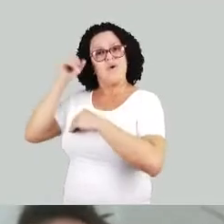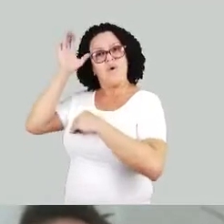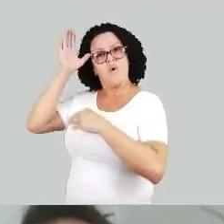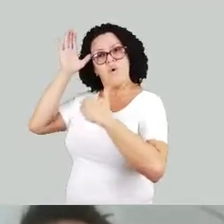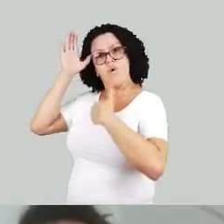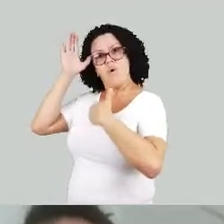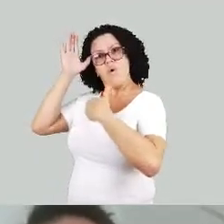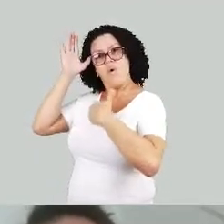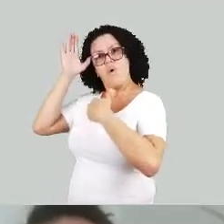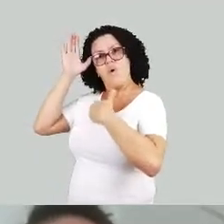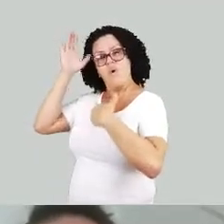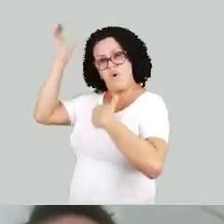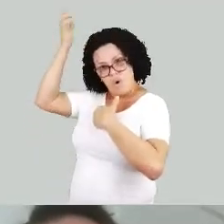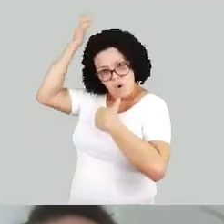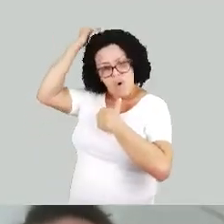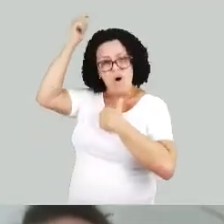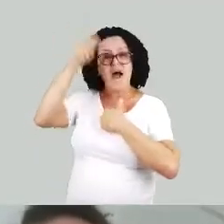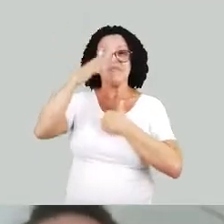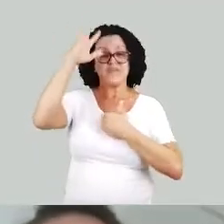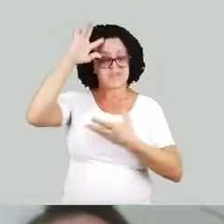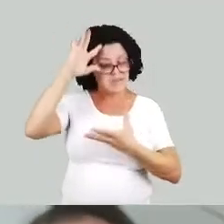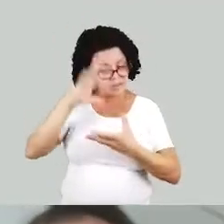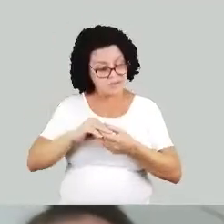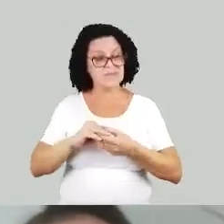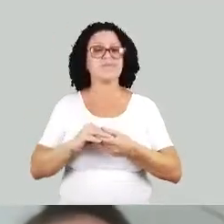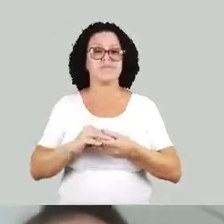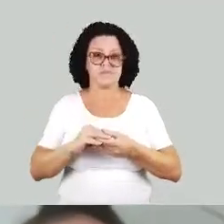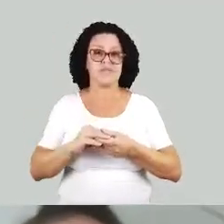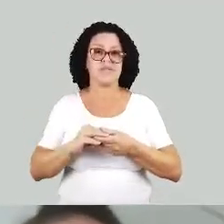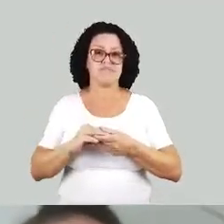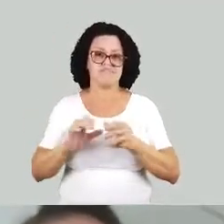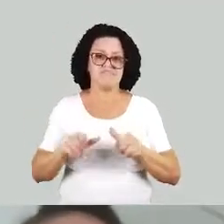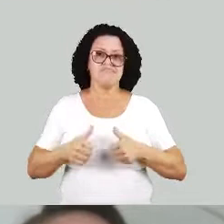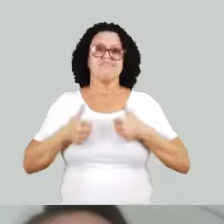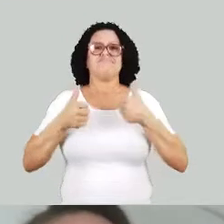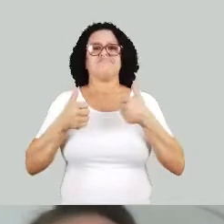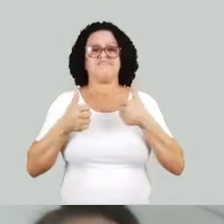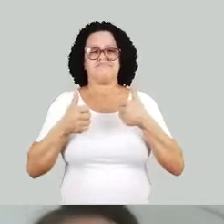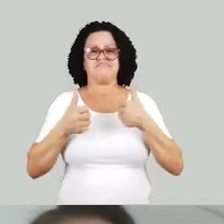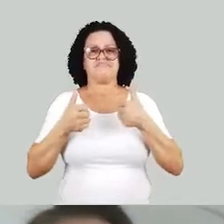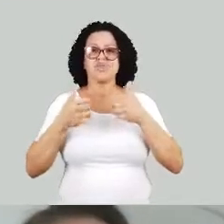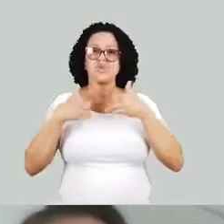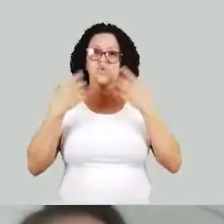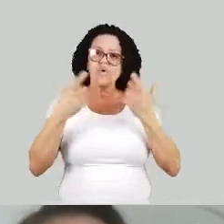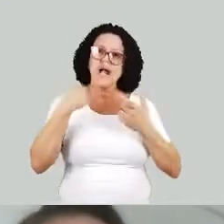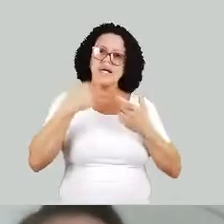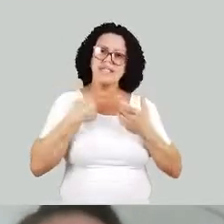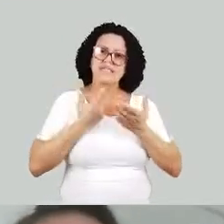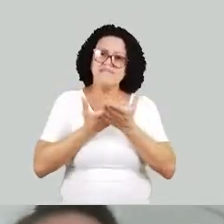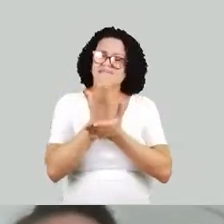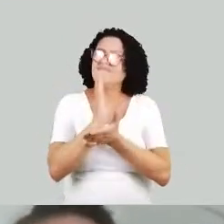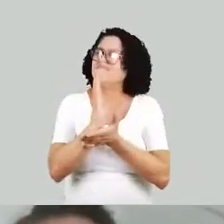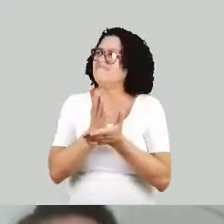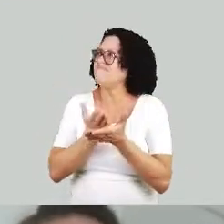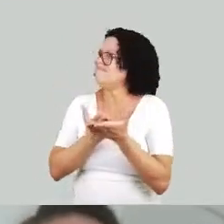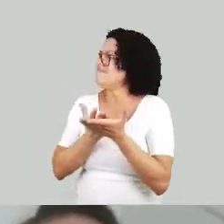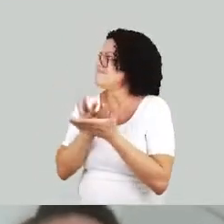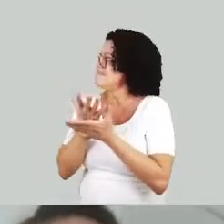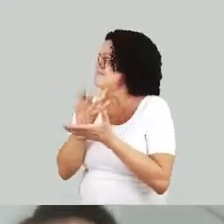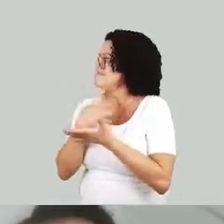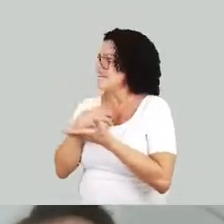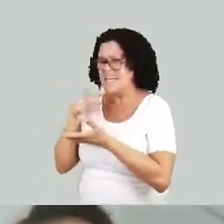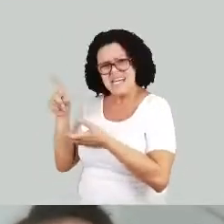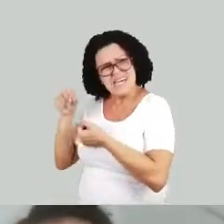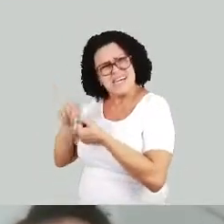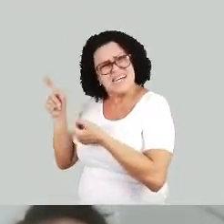autoconhecimento, a gente passa a compreender e a suprir, tá? Quando a gente se incomoda muito com o que o